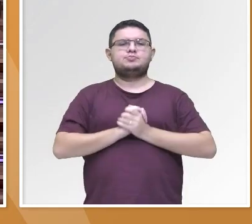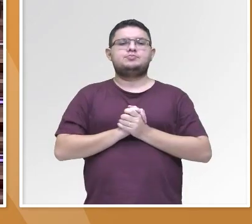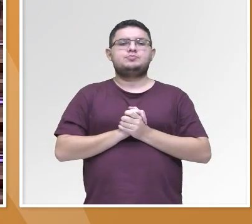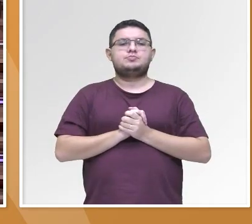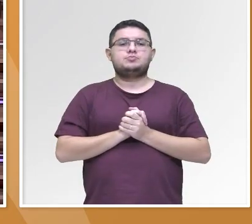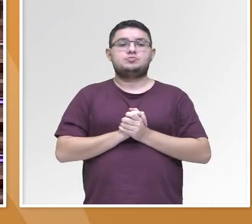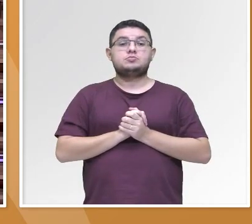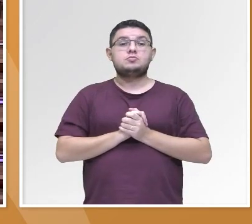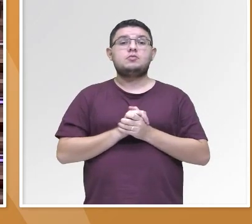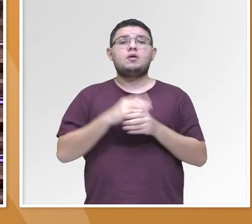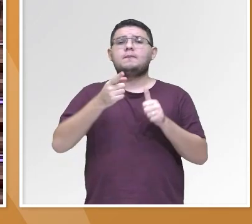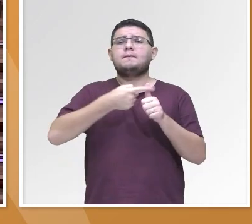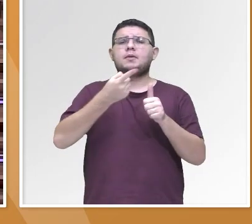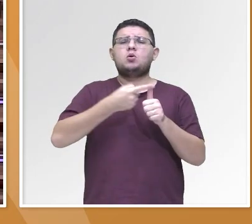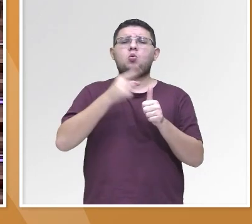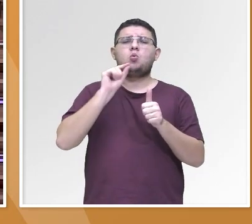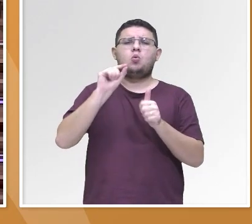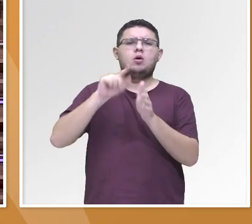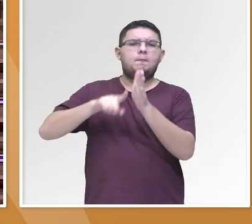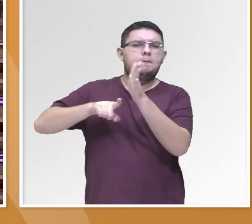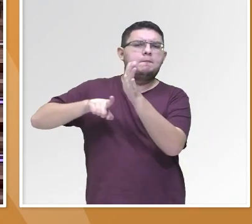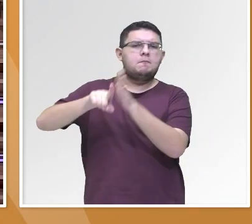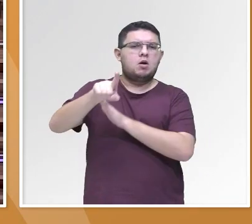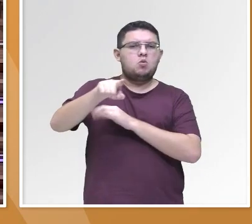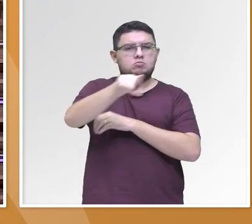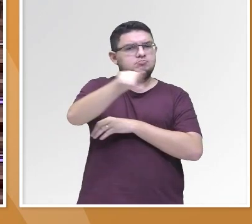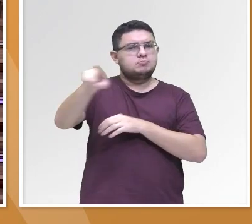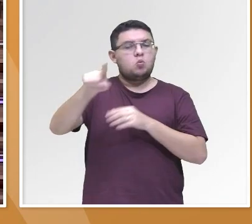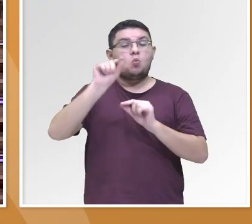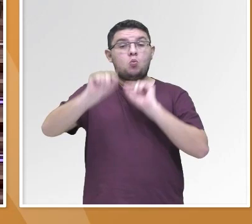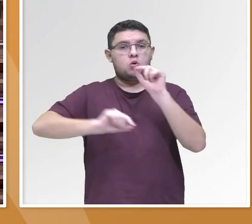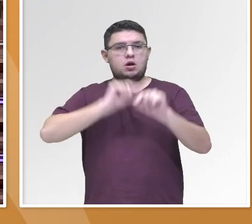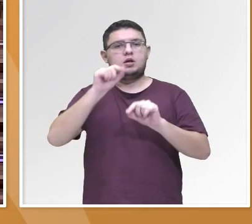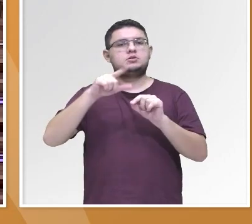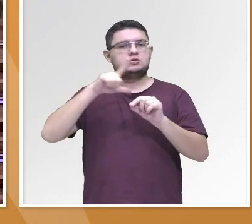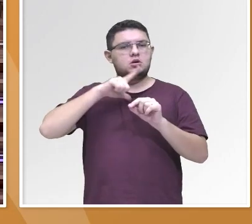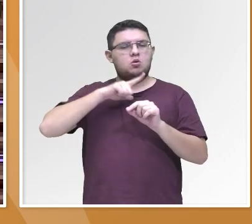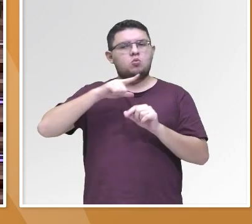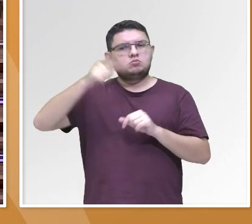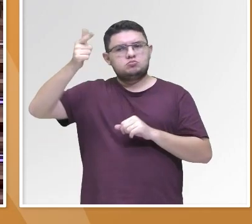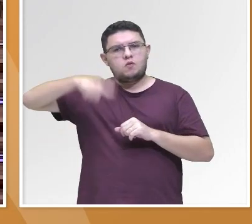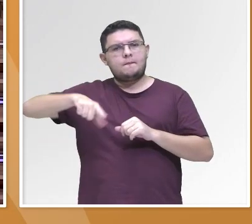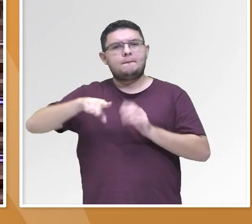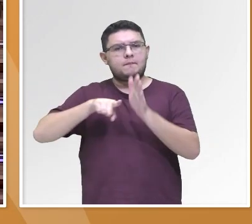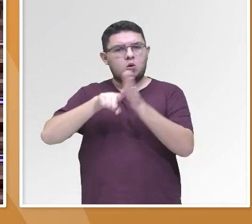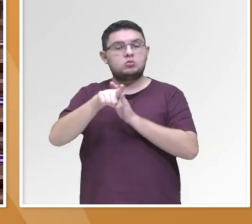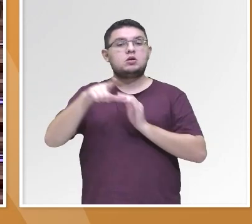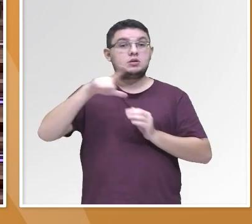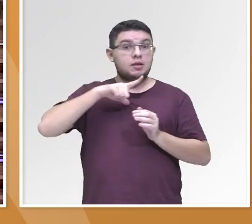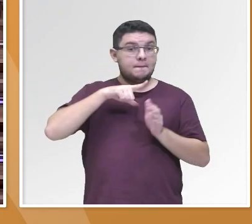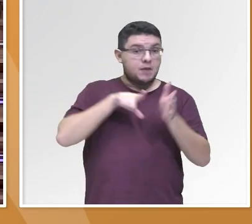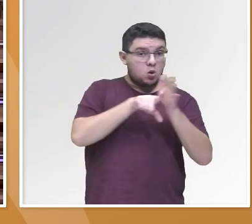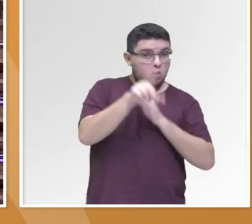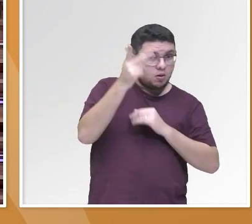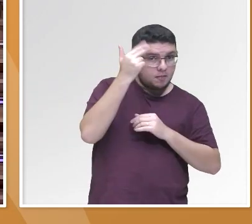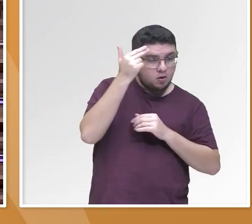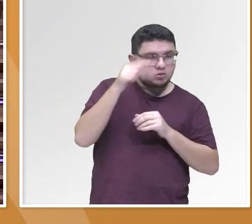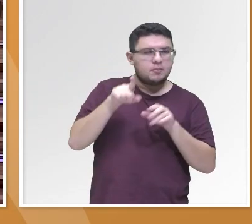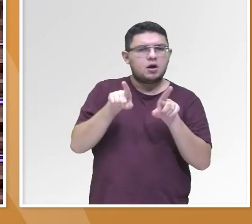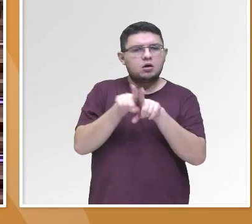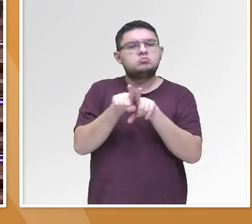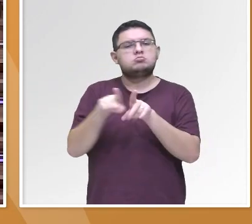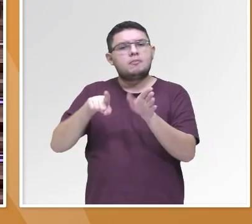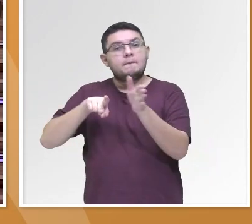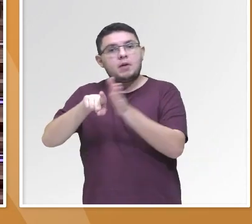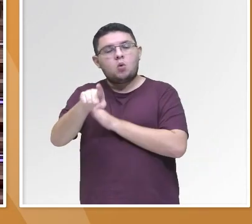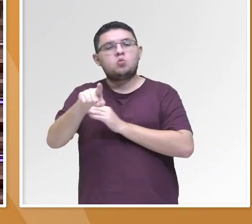primeira pergunta que nós temos aí dentro da nossa aula, que já começamos com uma outra pergunta, né? Fora o desafio, tem essa outra. De onde vieram? Vamos